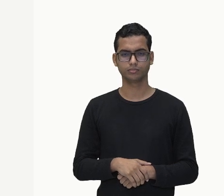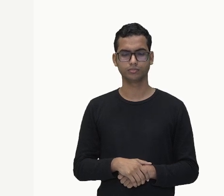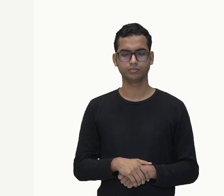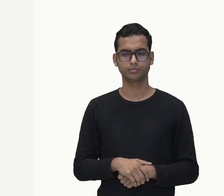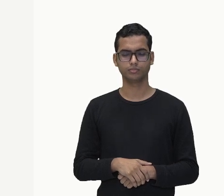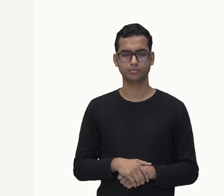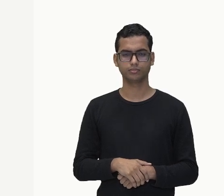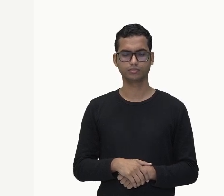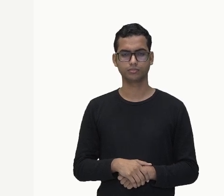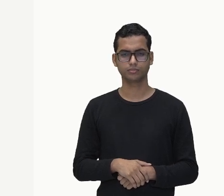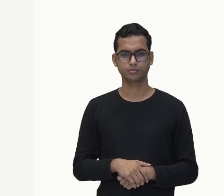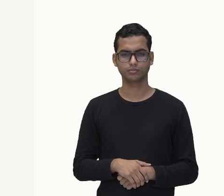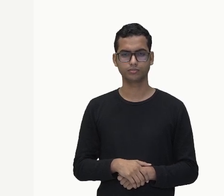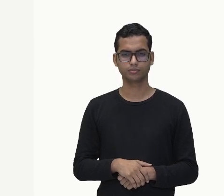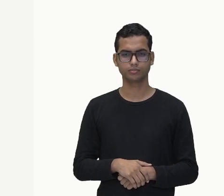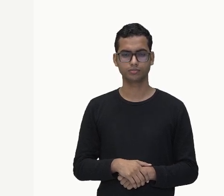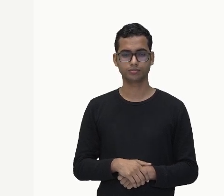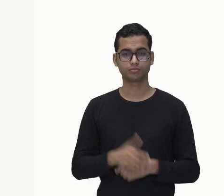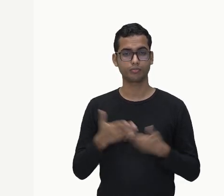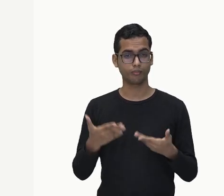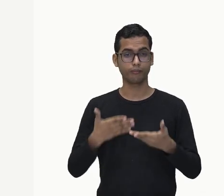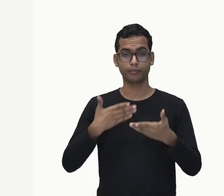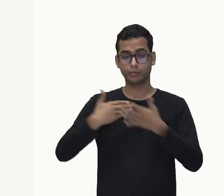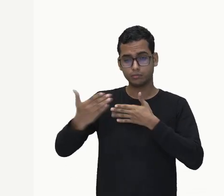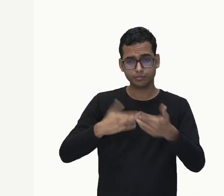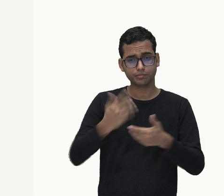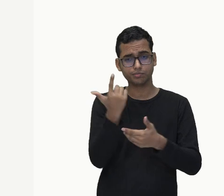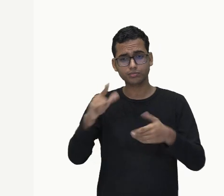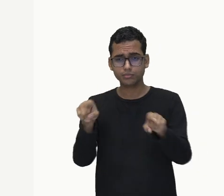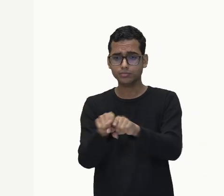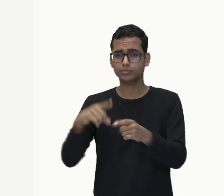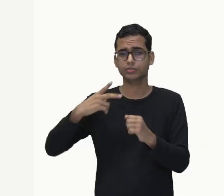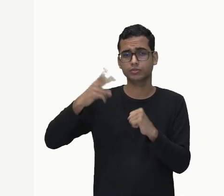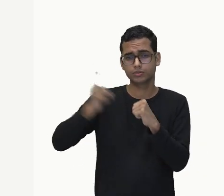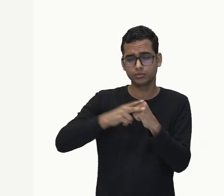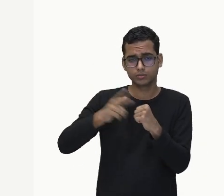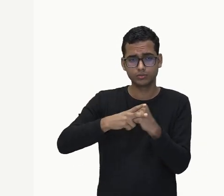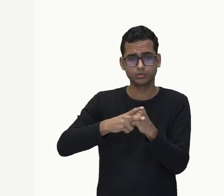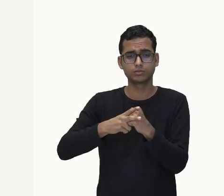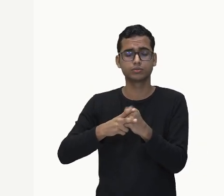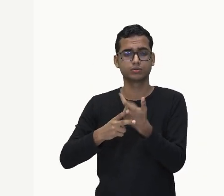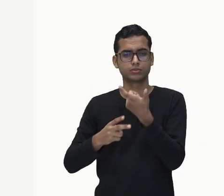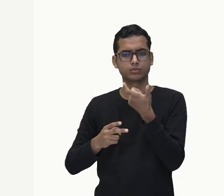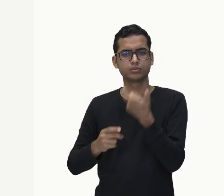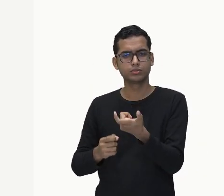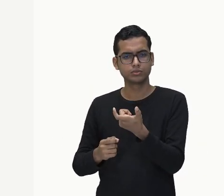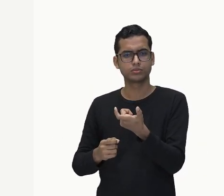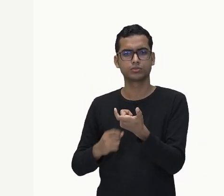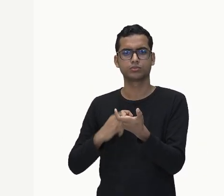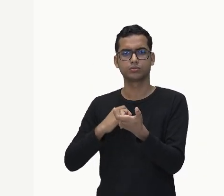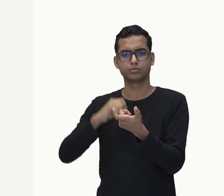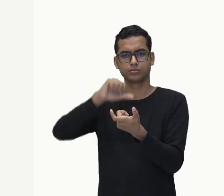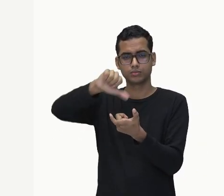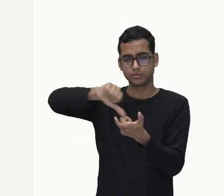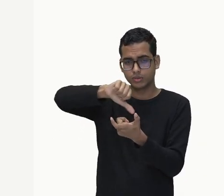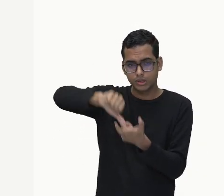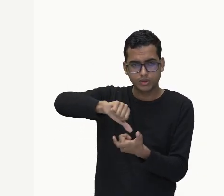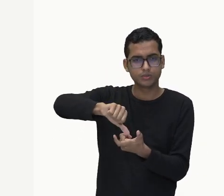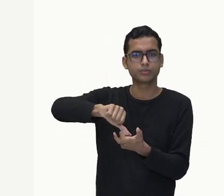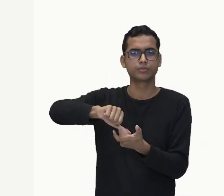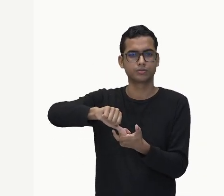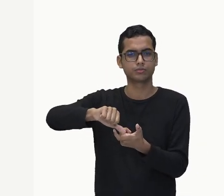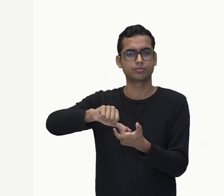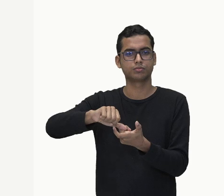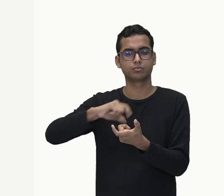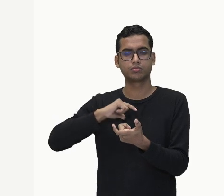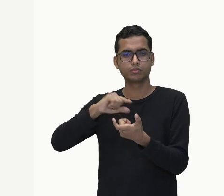verbal. Qualquer outro verbo irregular vai seguir sem alterar a raiz com essas desinências numa boa. Agora, esses